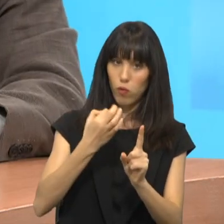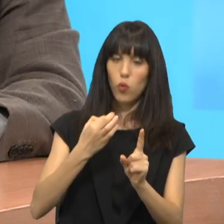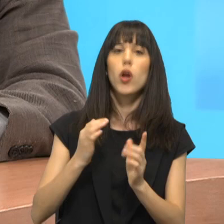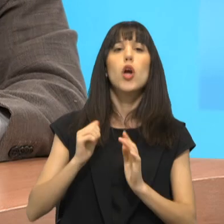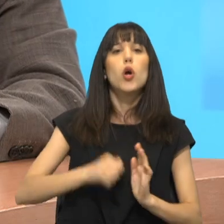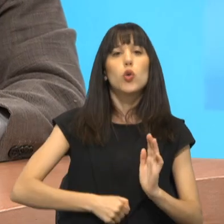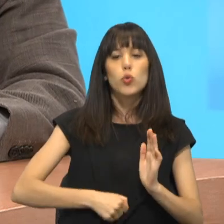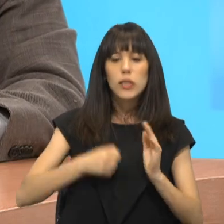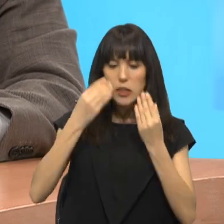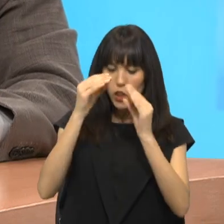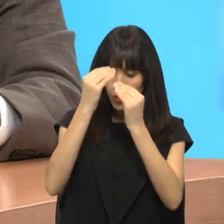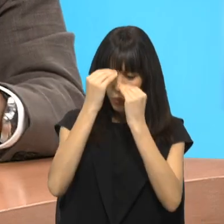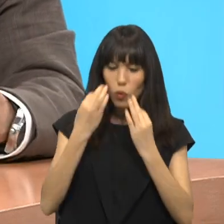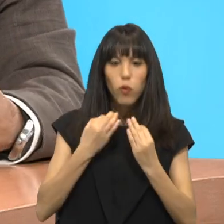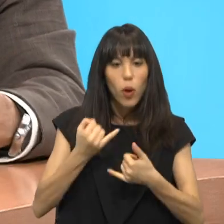catolicismo